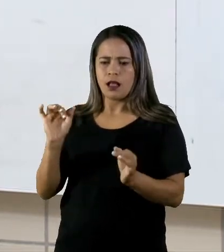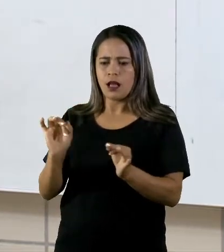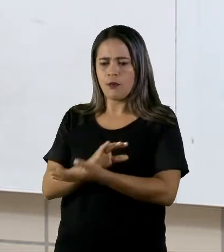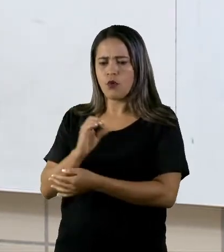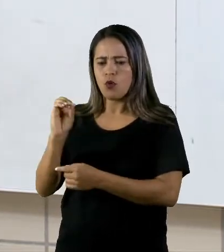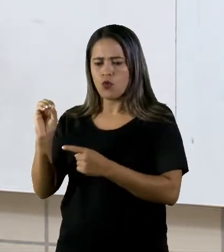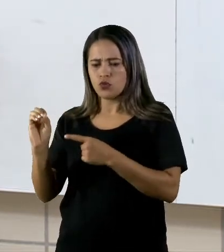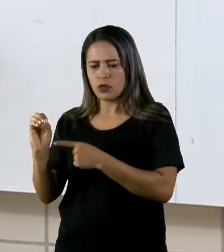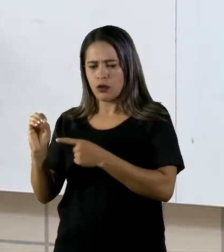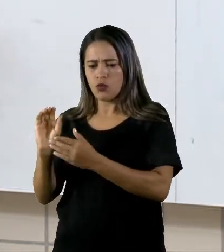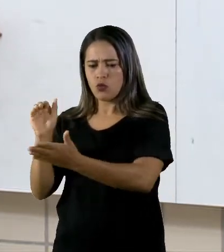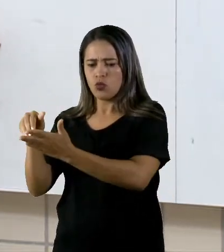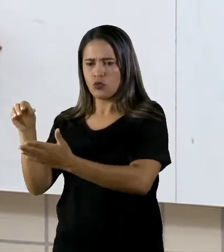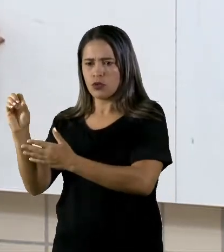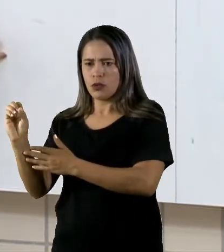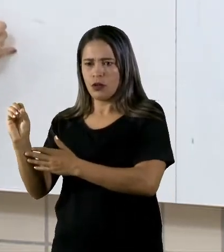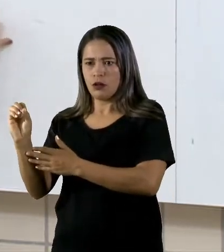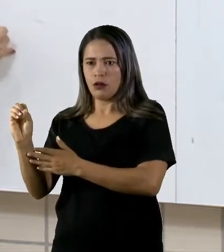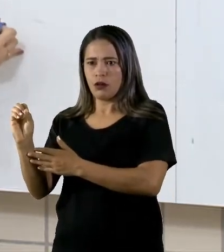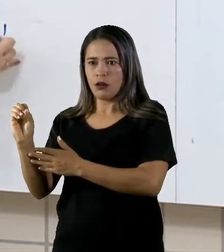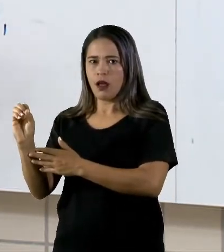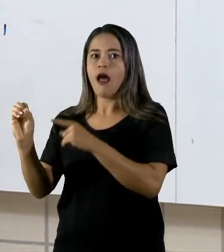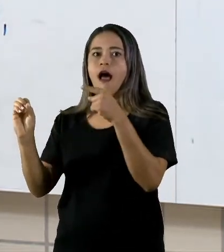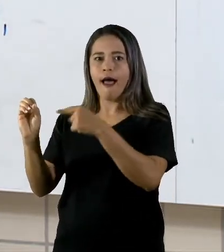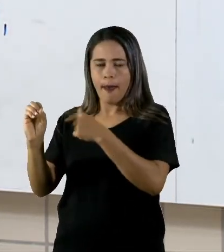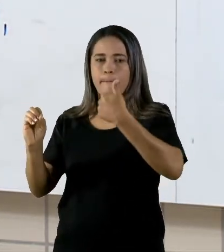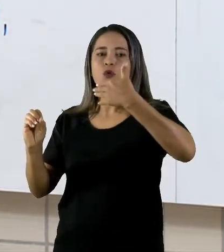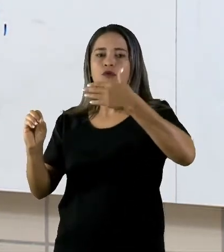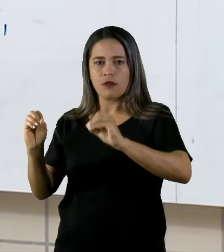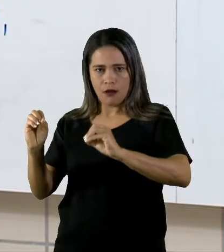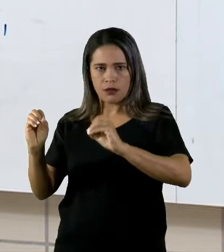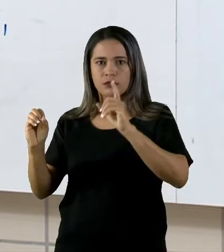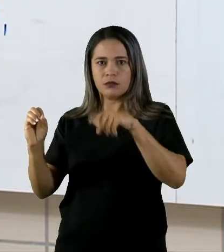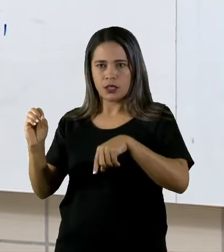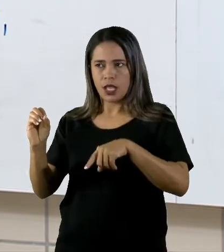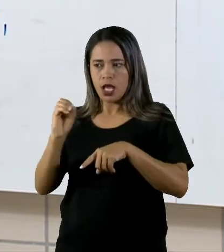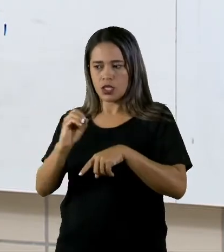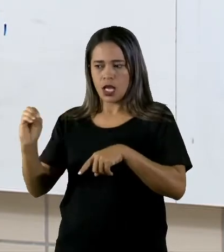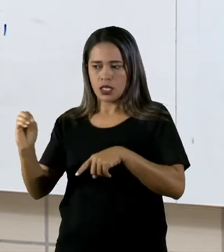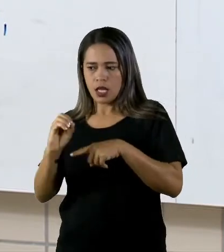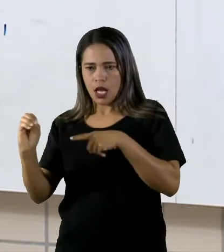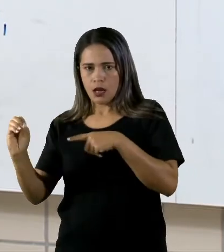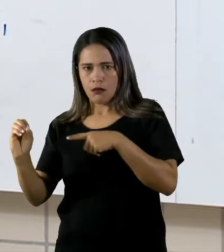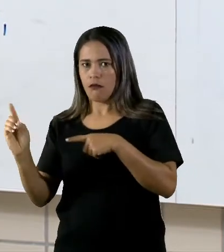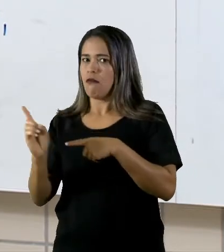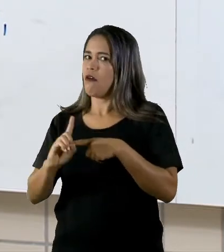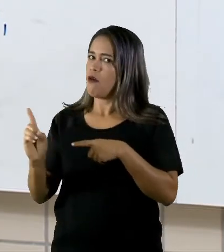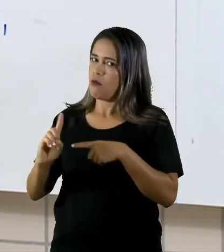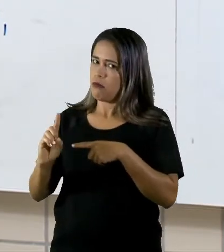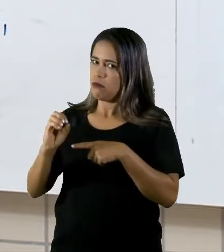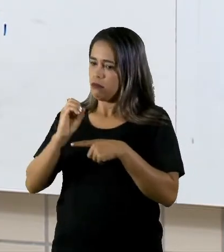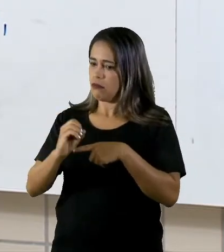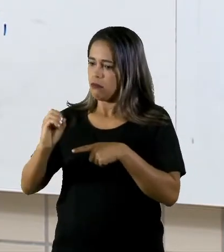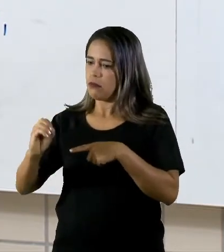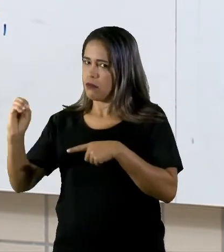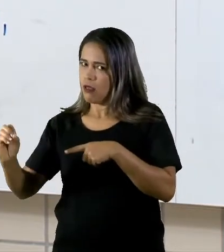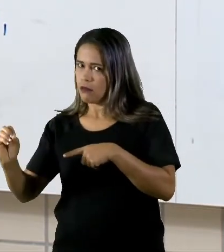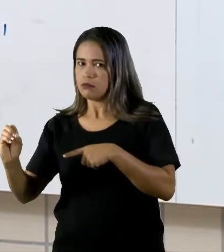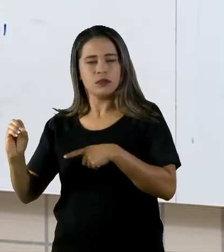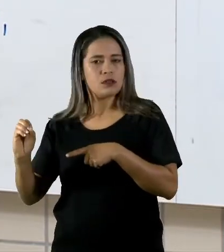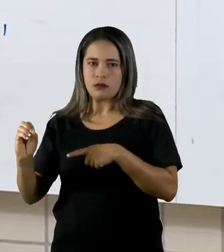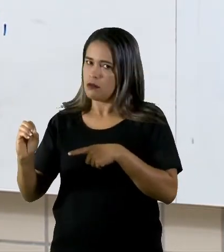Terminou. Então, ele é divisível por 10. Terminou em 2 zeros? Não. Em 3 zeros?